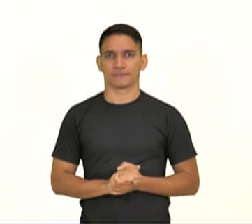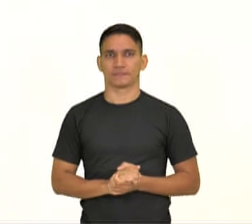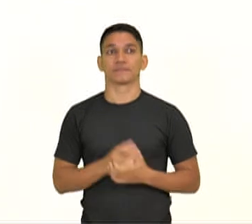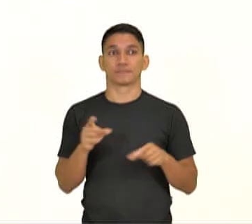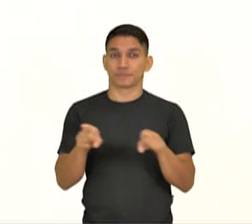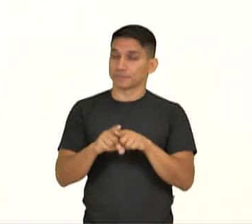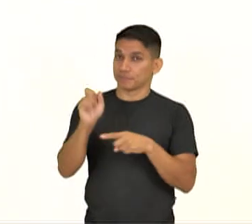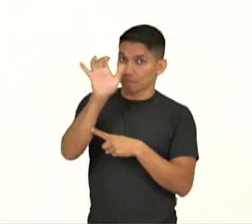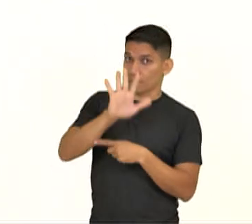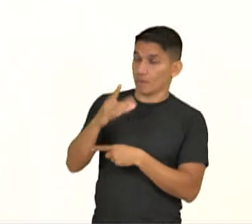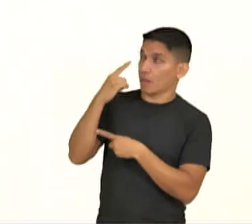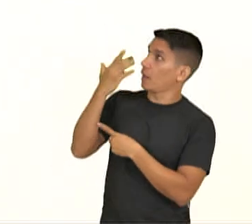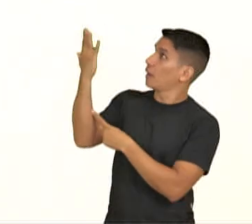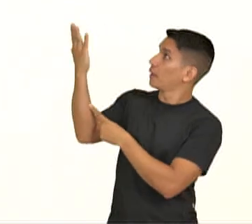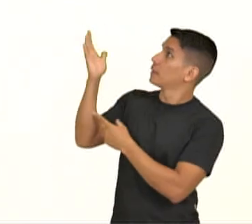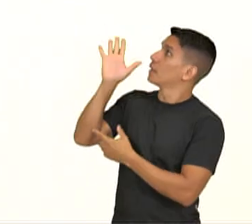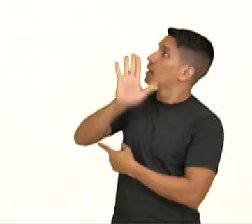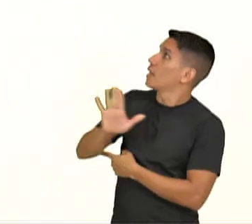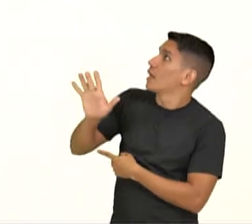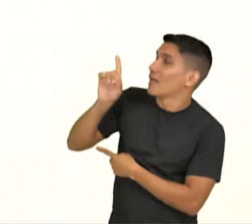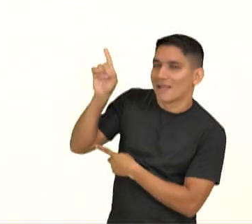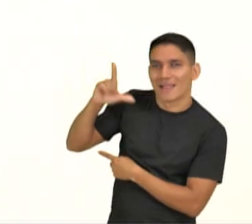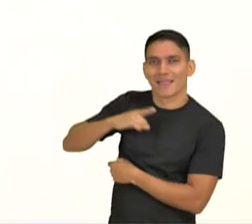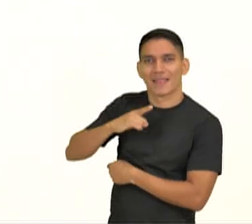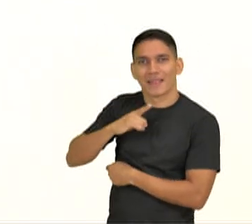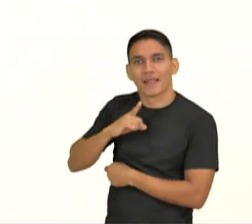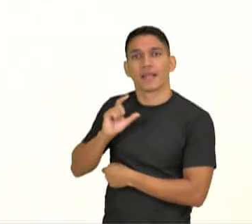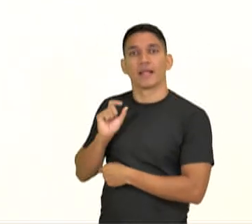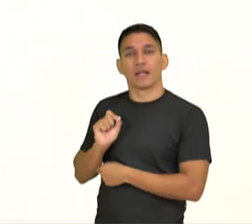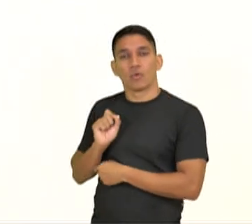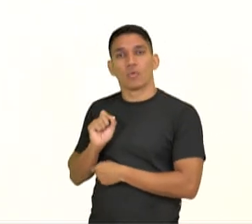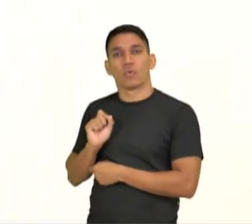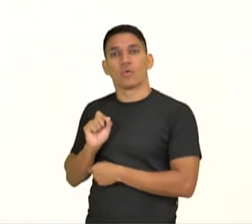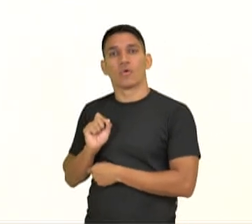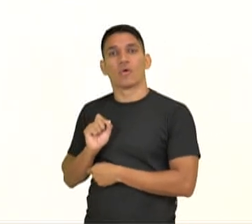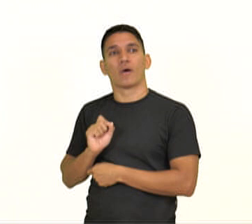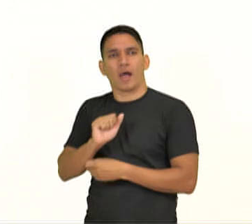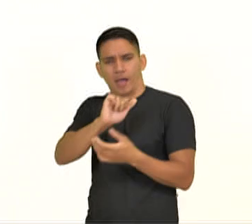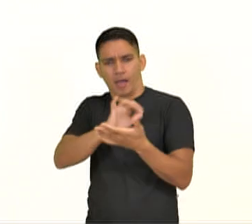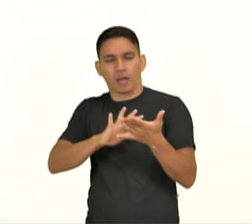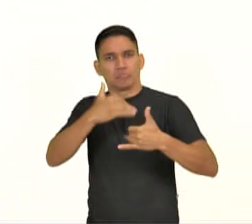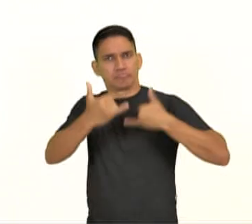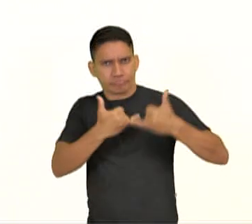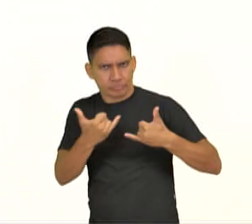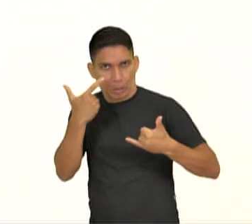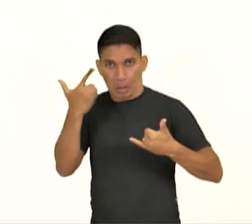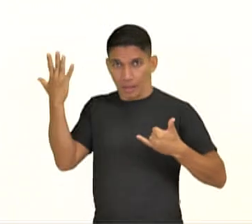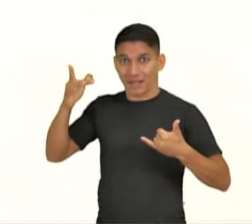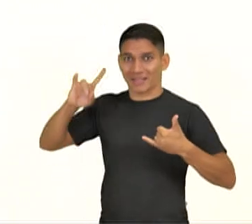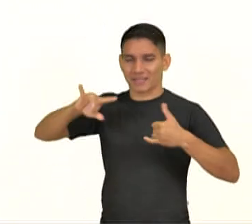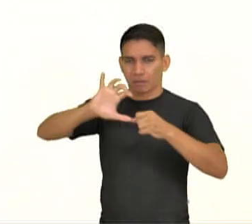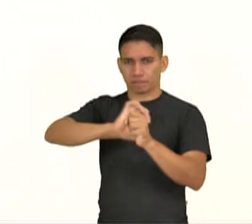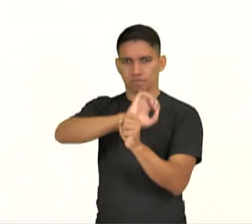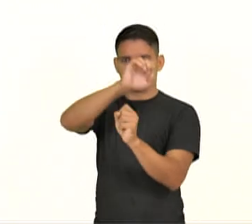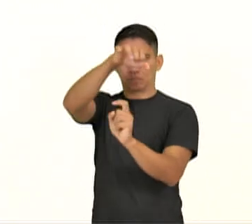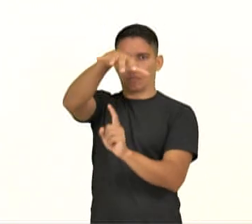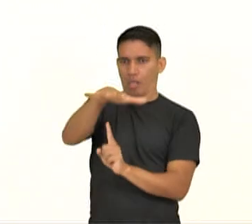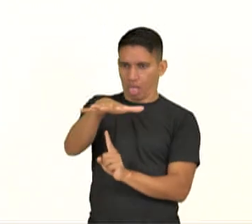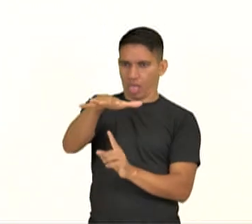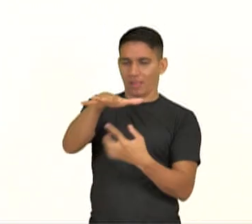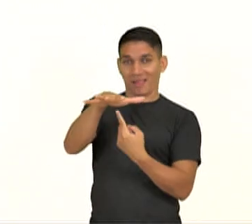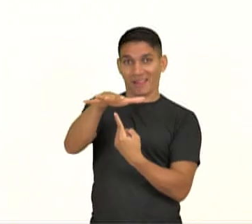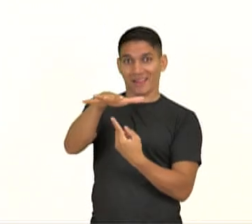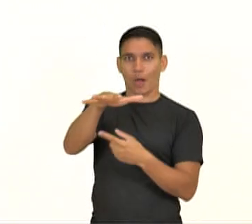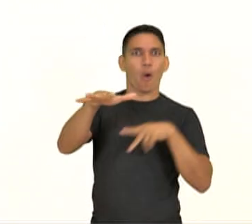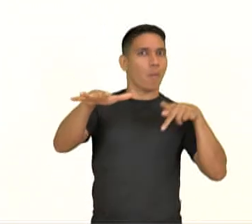Aqui uma imagem, desculpe, aqui uma imagem de uma atividade, né? Esse paraquedas aqui. O professor